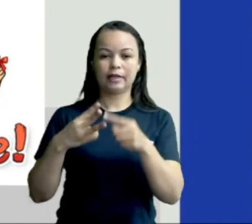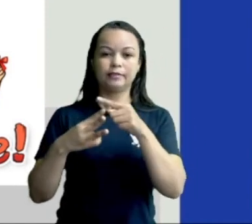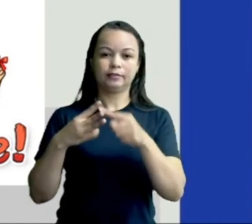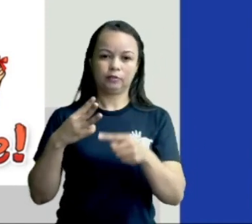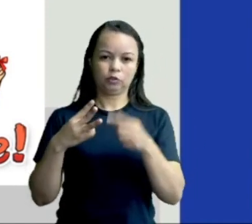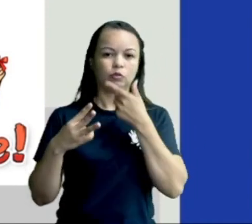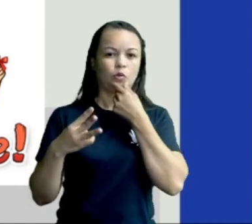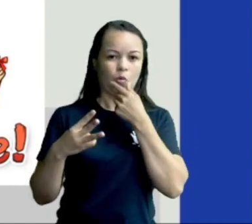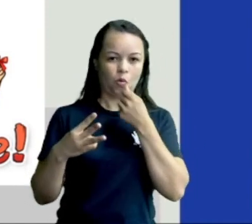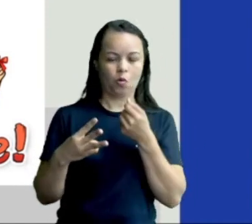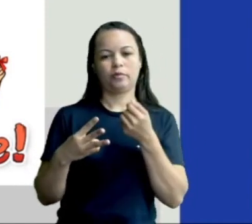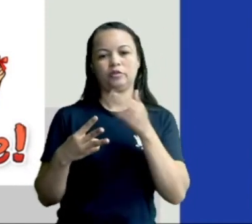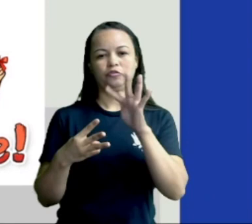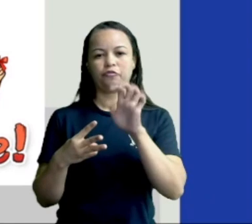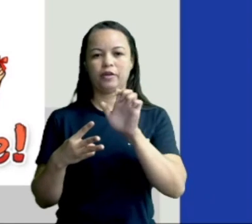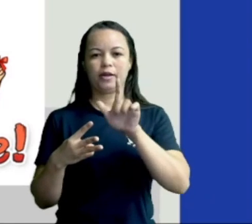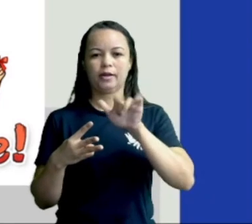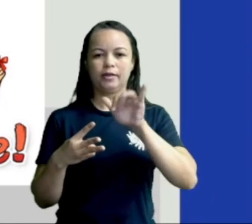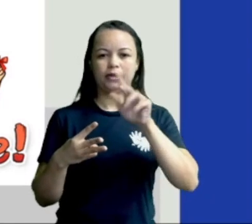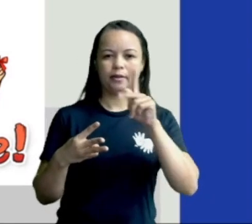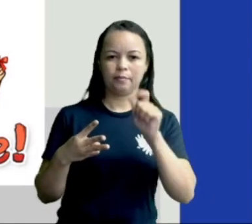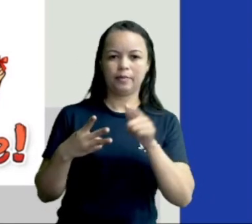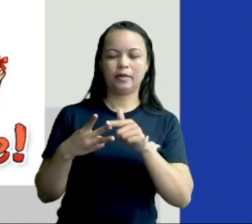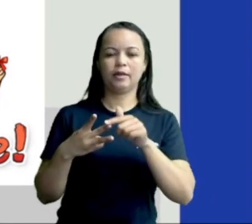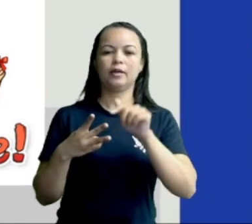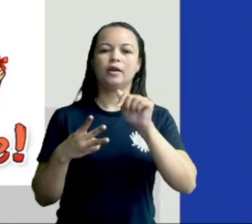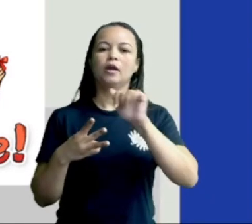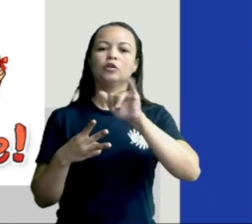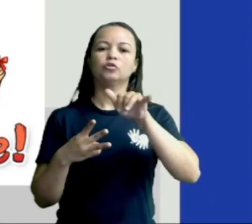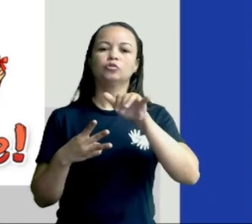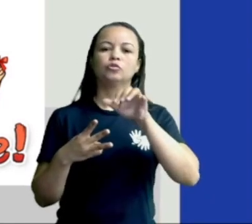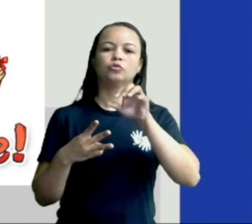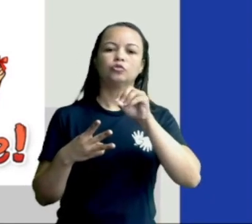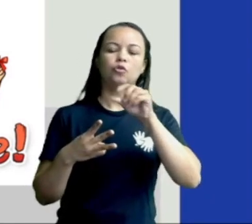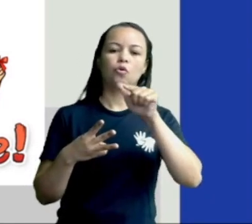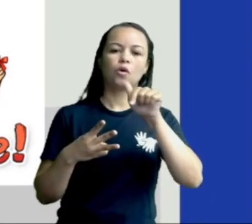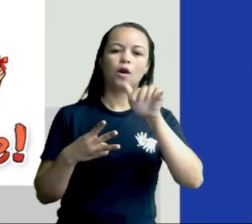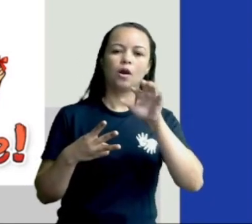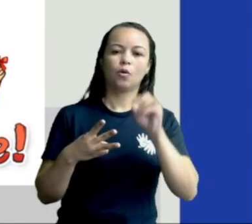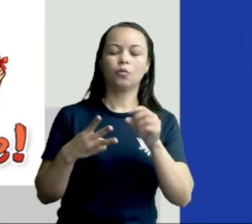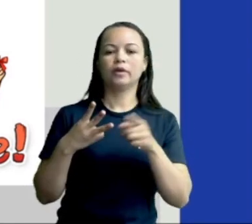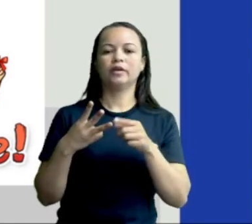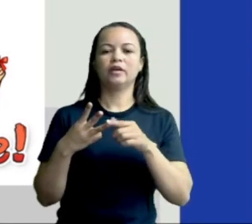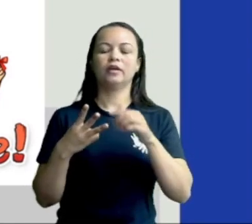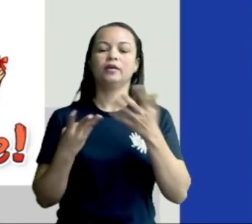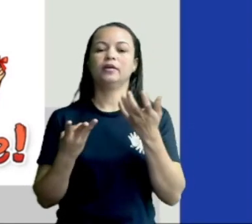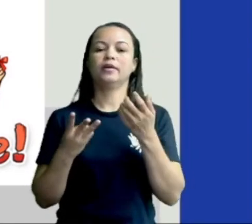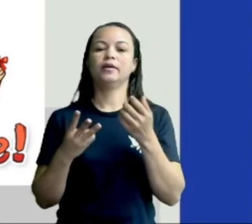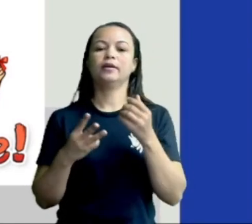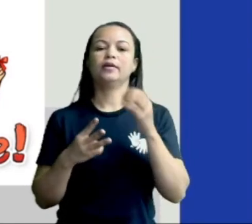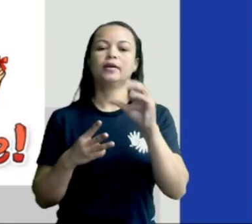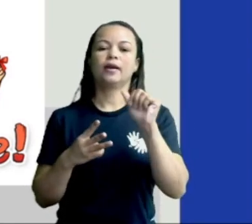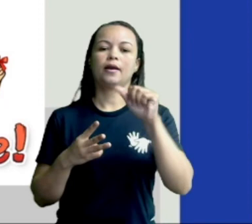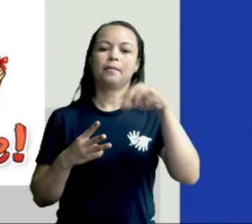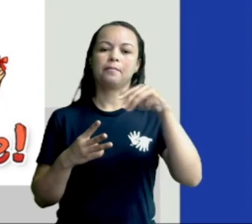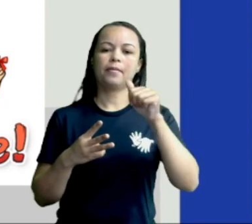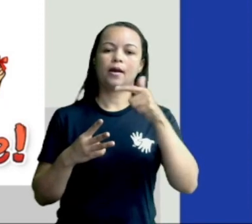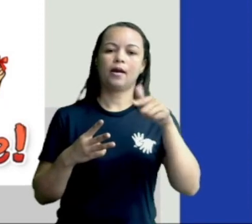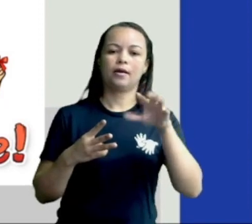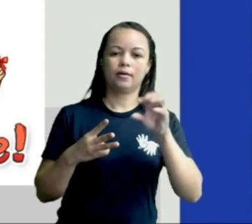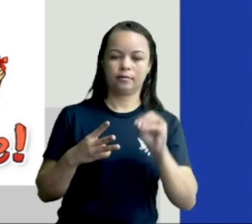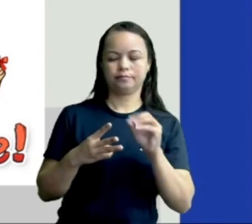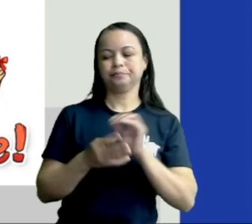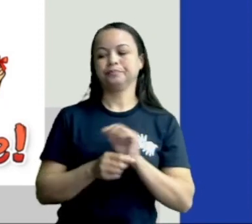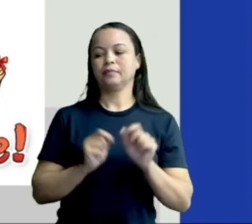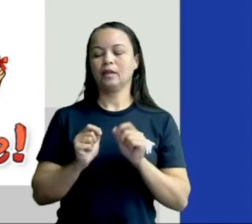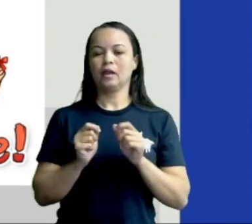Negreiros, certo? Conhecemos a letra do nosso hino, então hoje em dia todo mundo já conhece o hino de Vitória, não tem mais